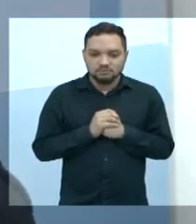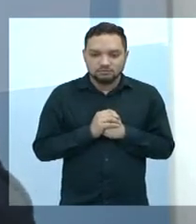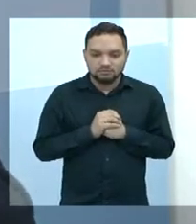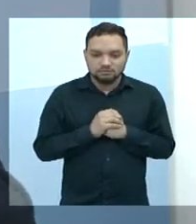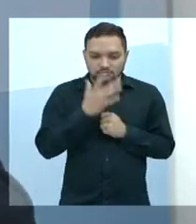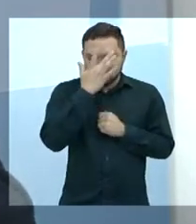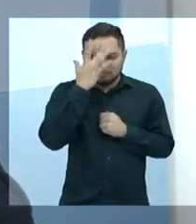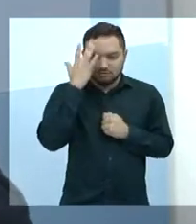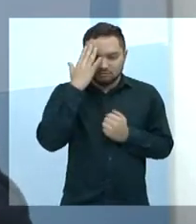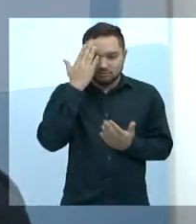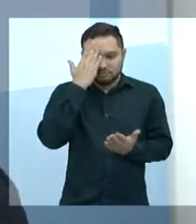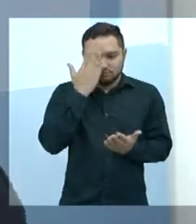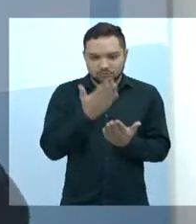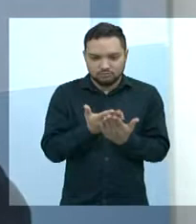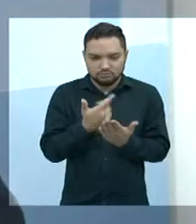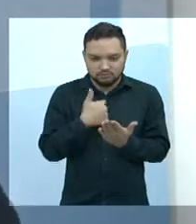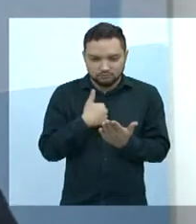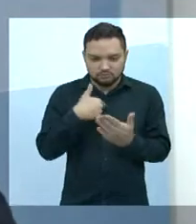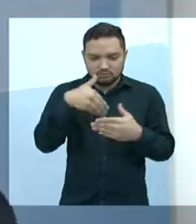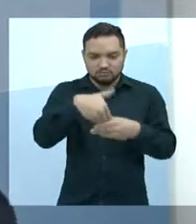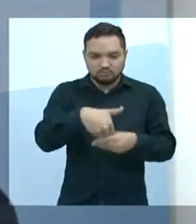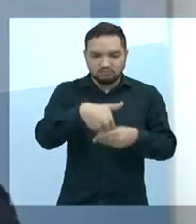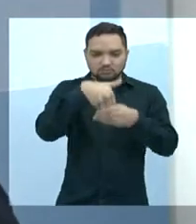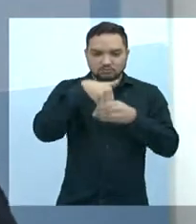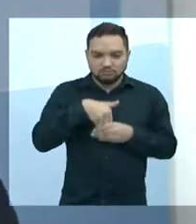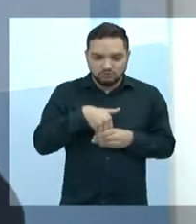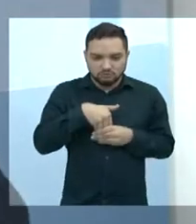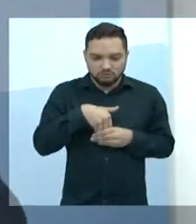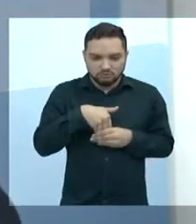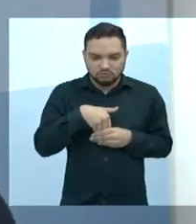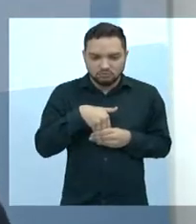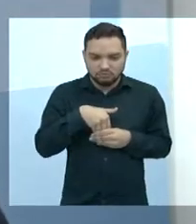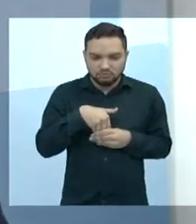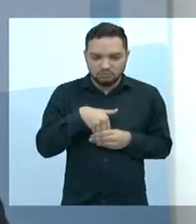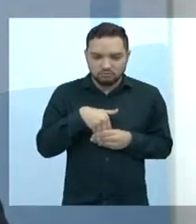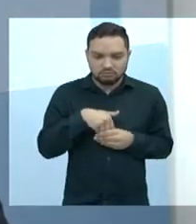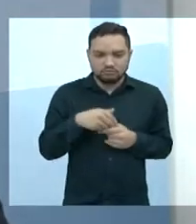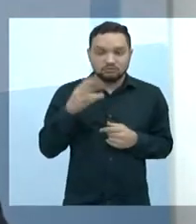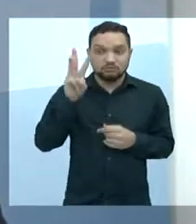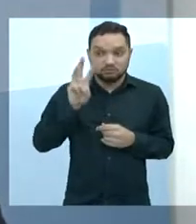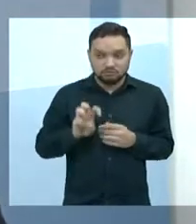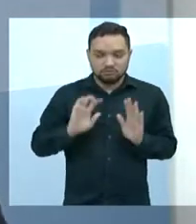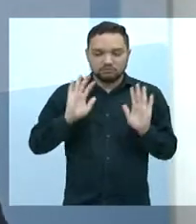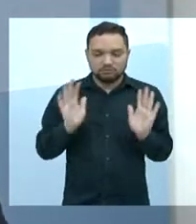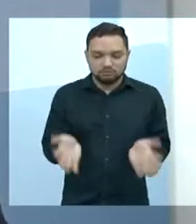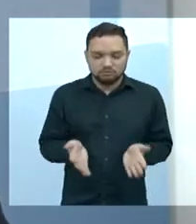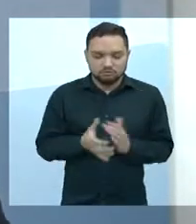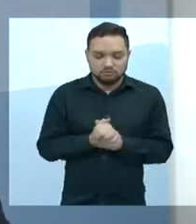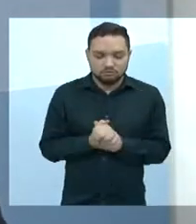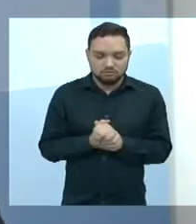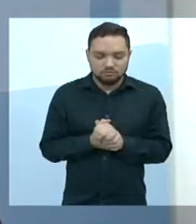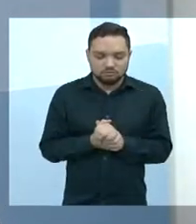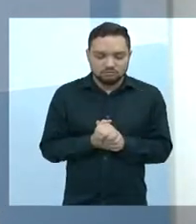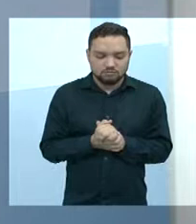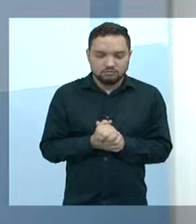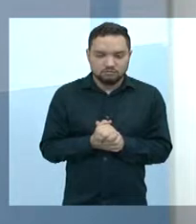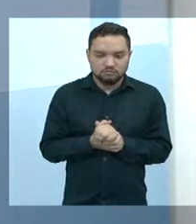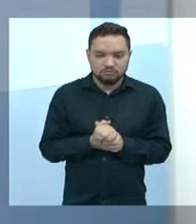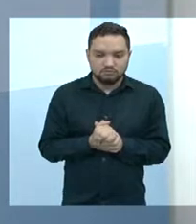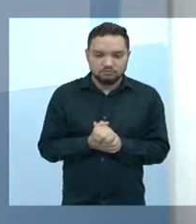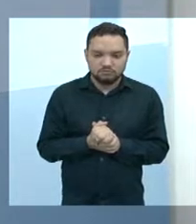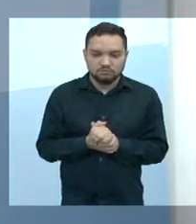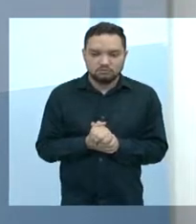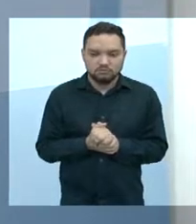que confiaram em mim, me colocaram aqui 1, 2, 3 vezes, né? Tenho tido,